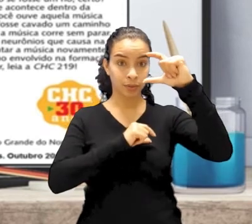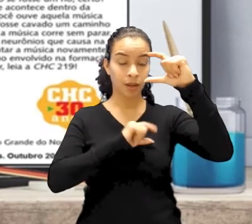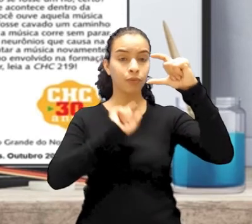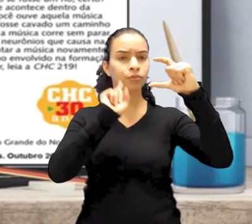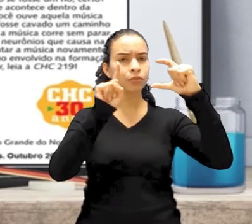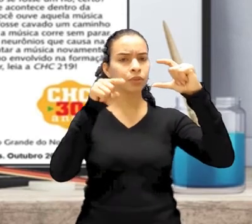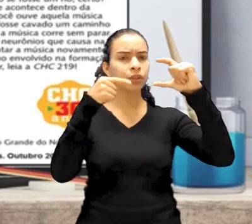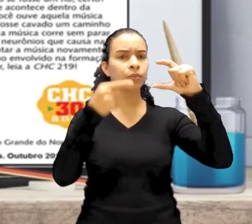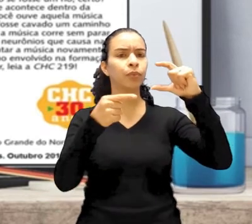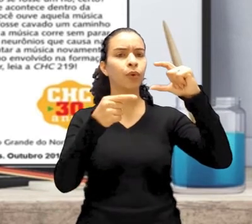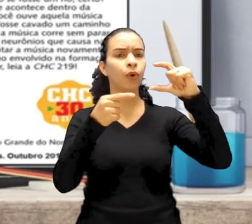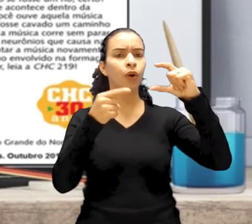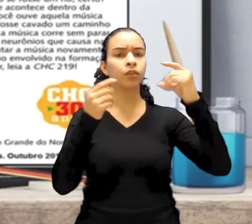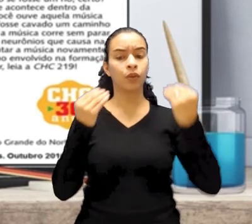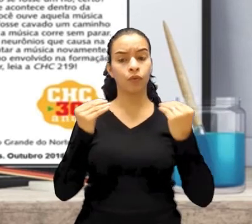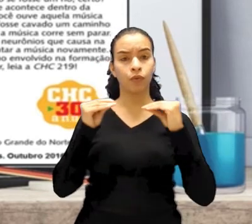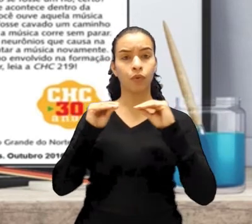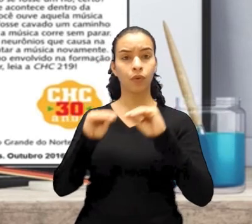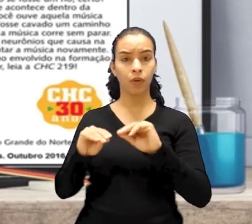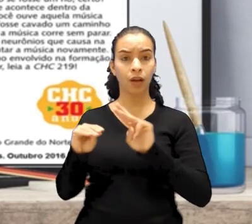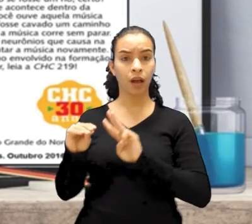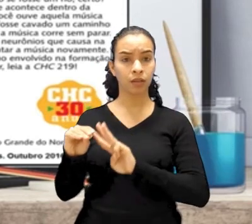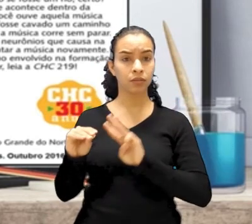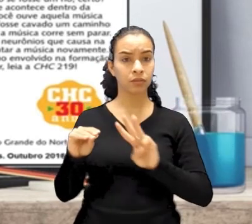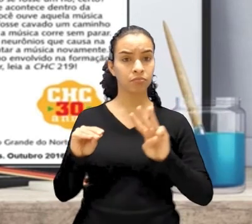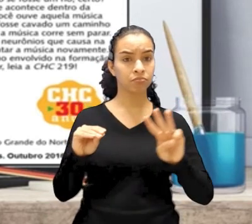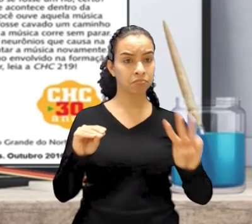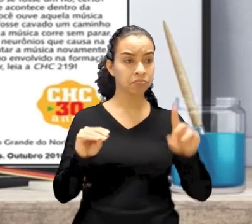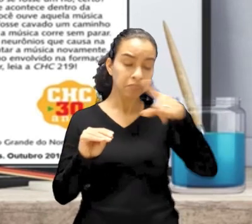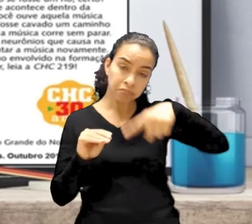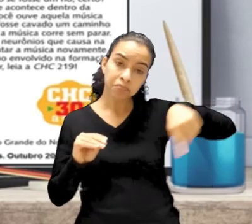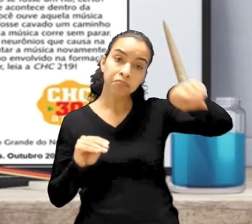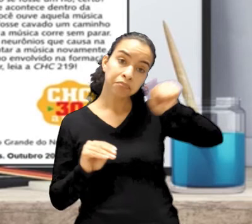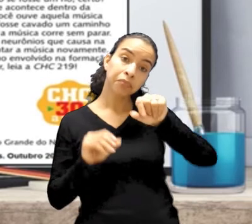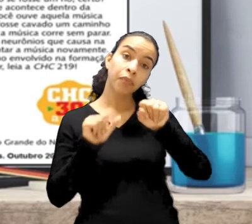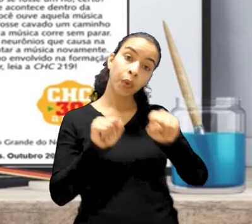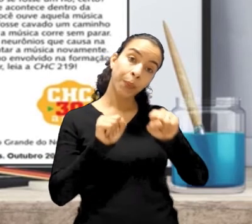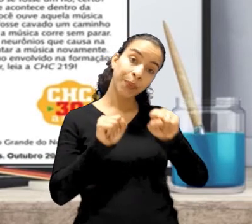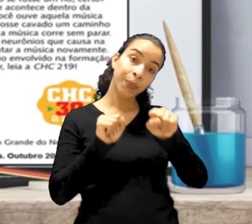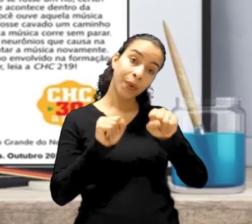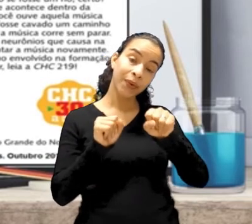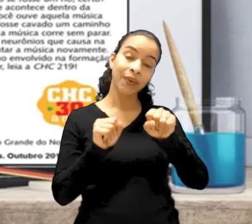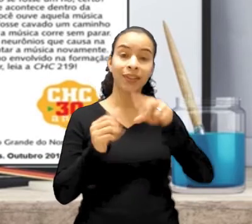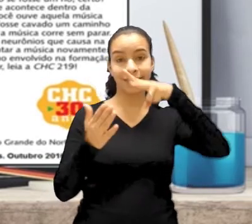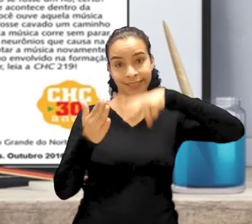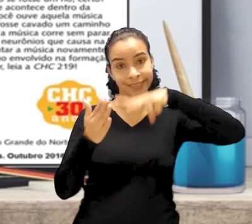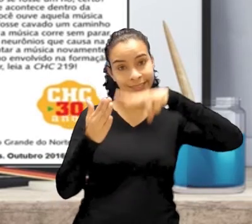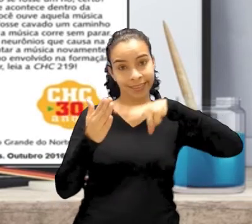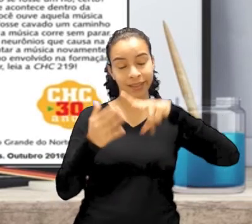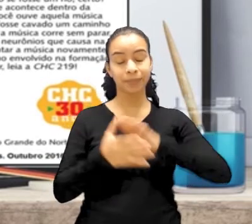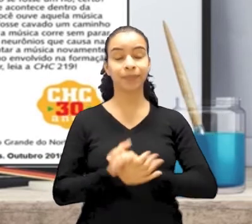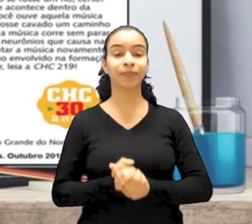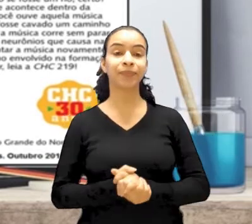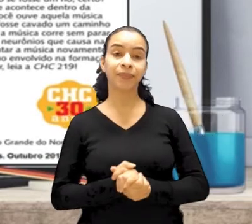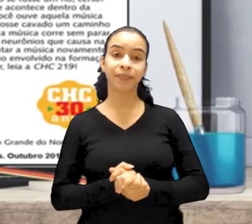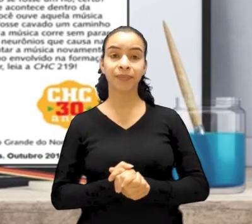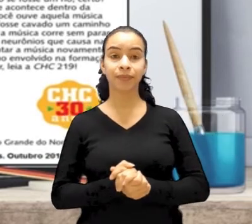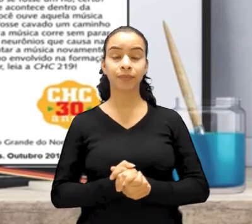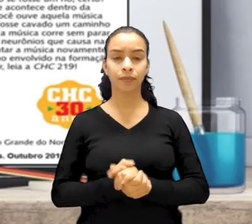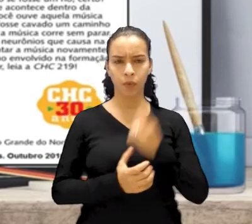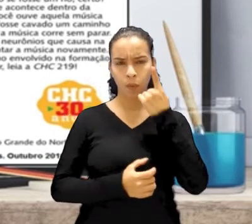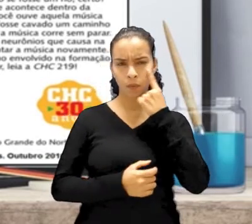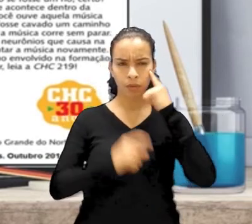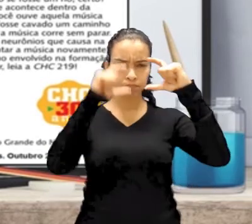eu vou deixar o texto disponível lá no nosso site e vocês podem, né, realizar a leitura dele como um todo.